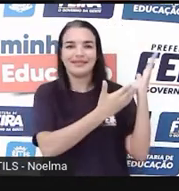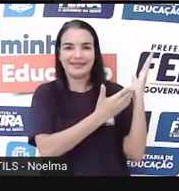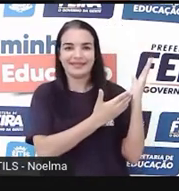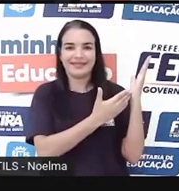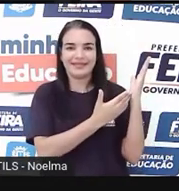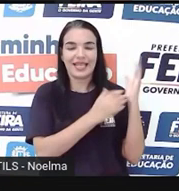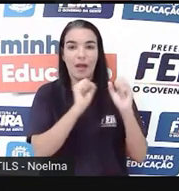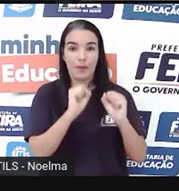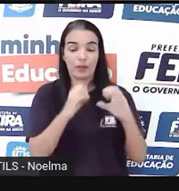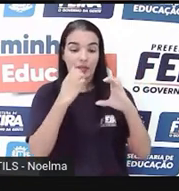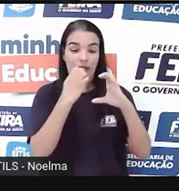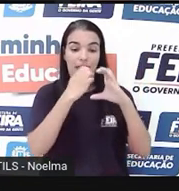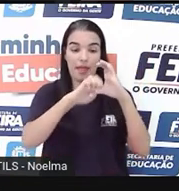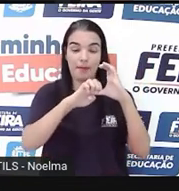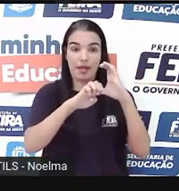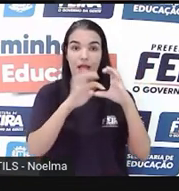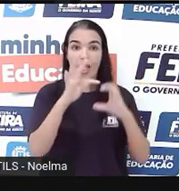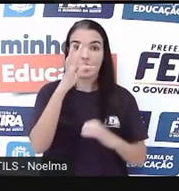nosso e-mail